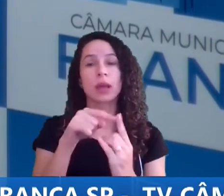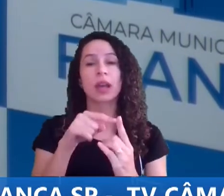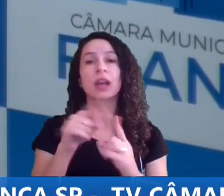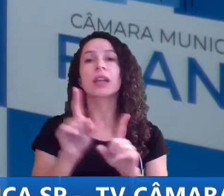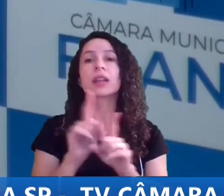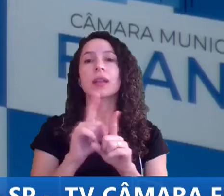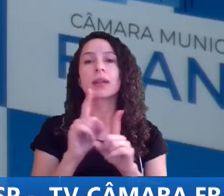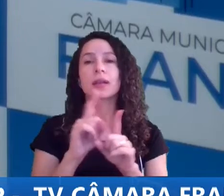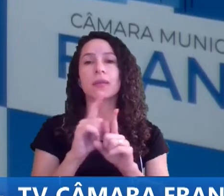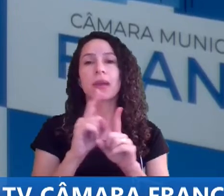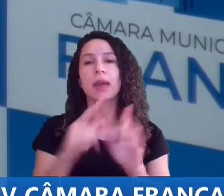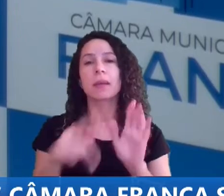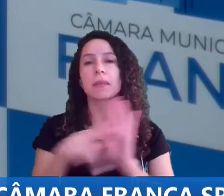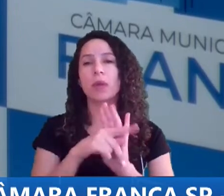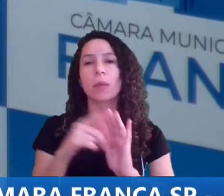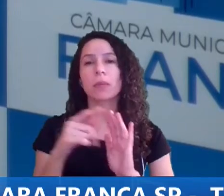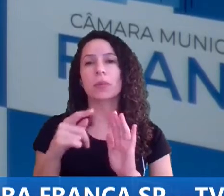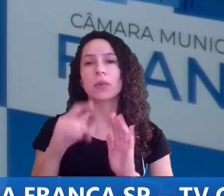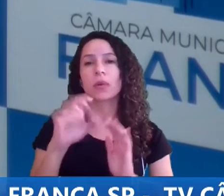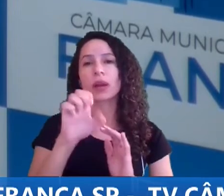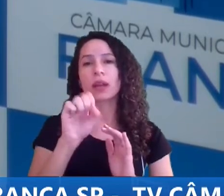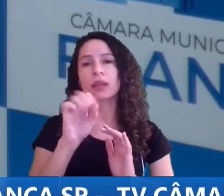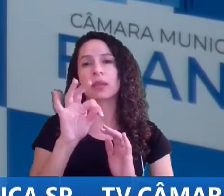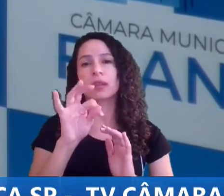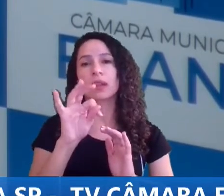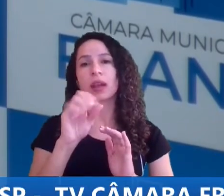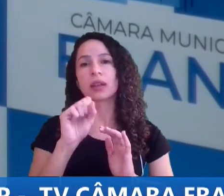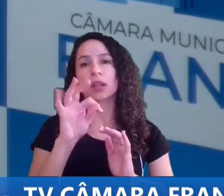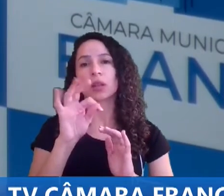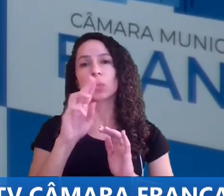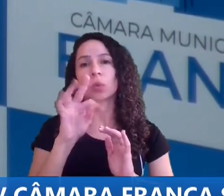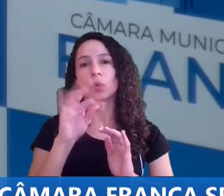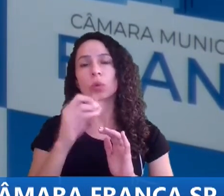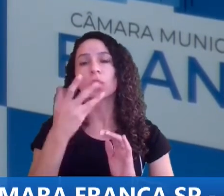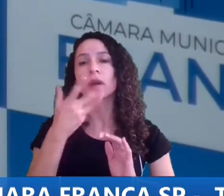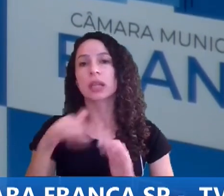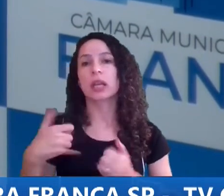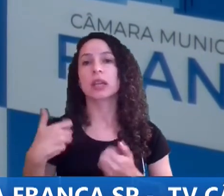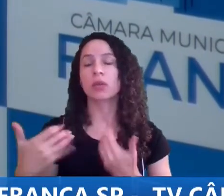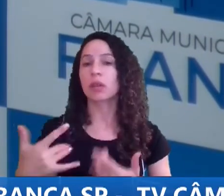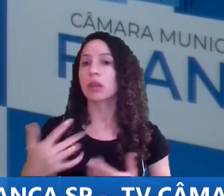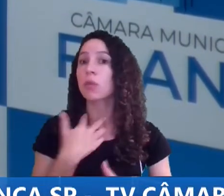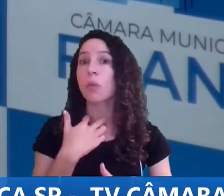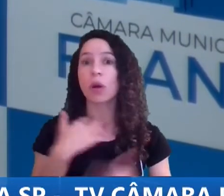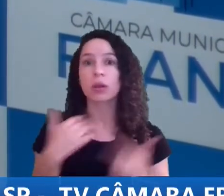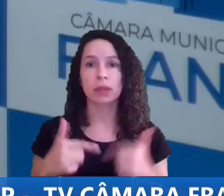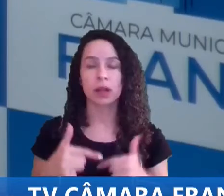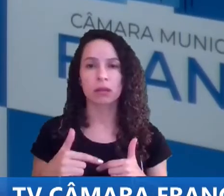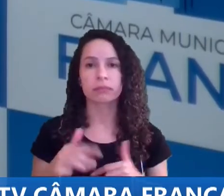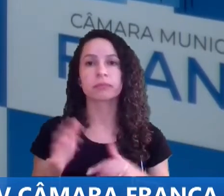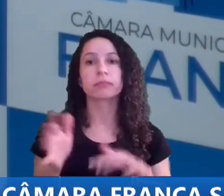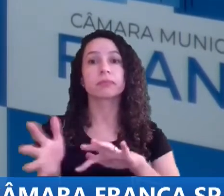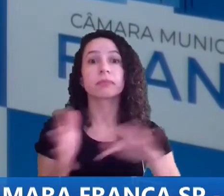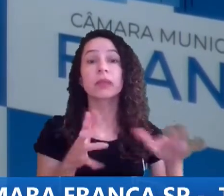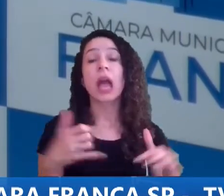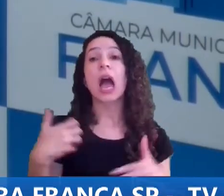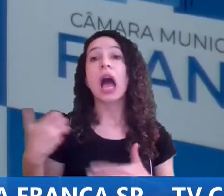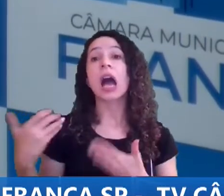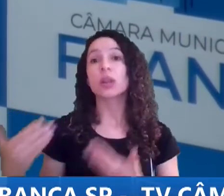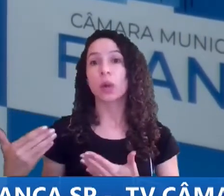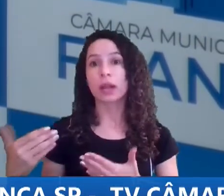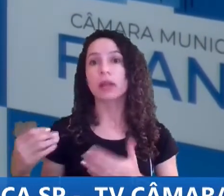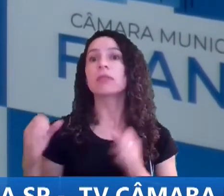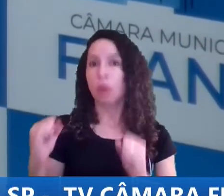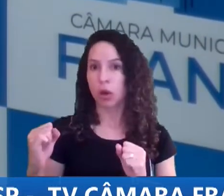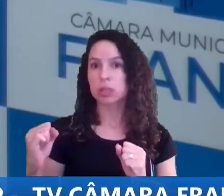do Adolescente. Criança definitivamente não pode trabalhar. E adolescente pode trabalhar? Pode, a partir dos 14 anos. E